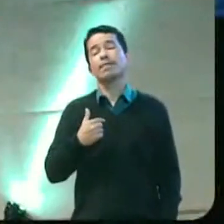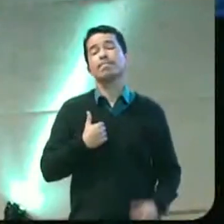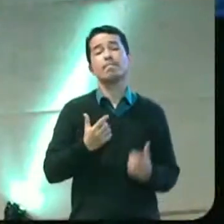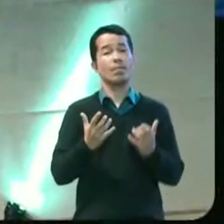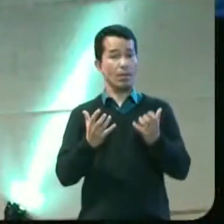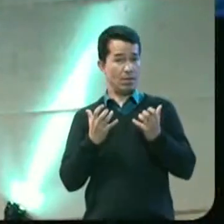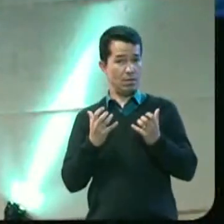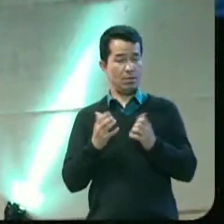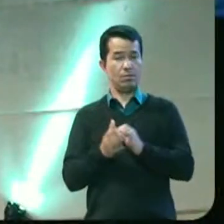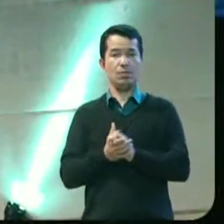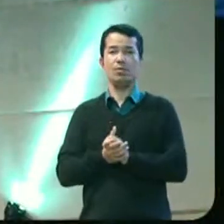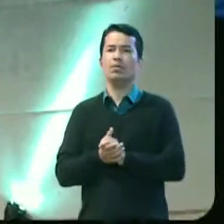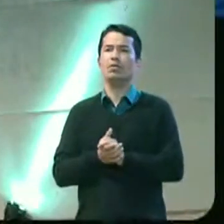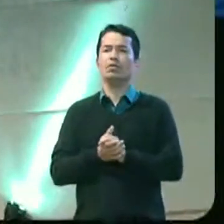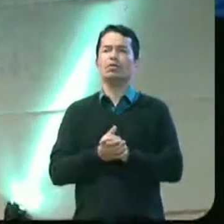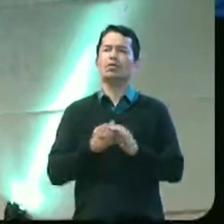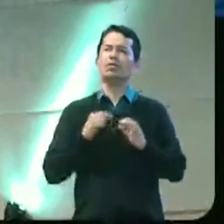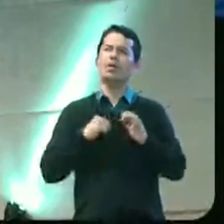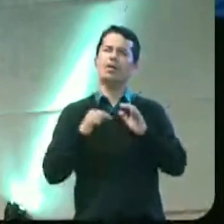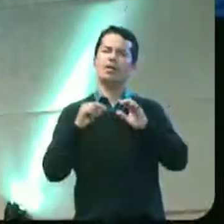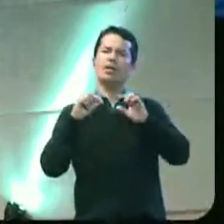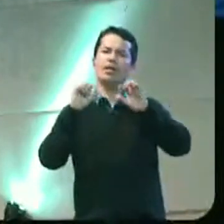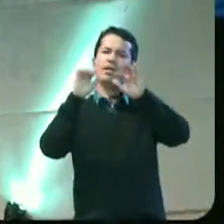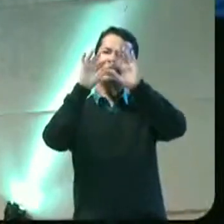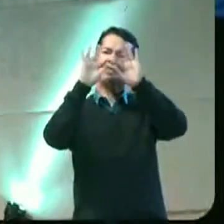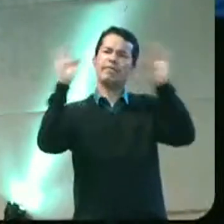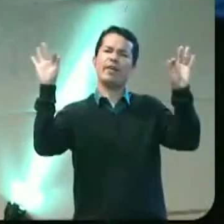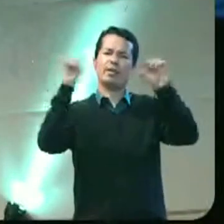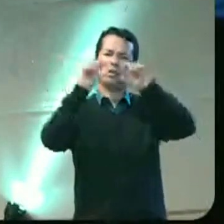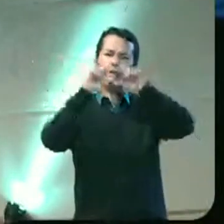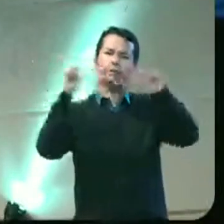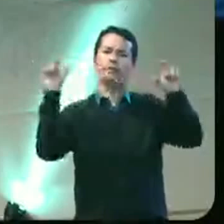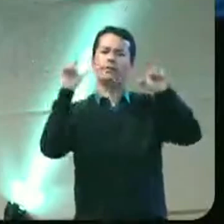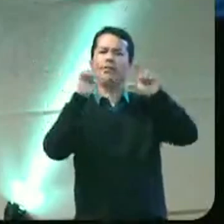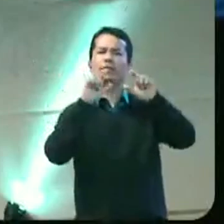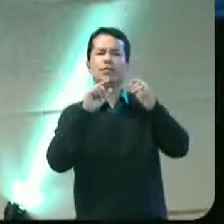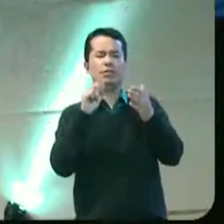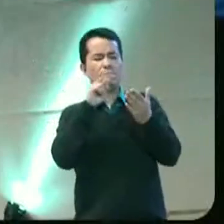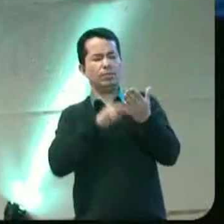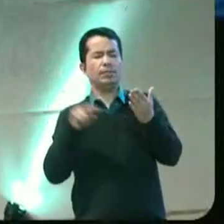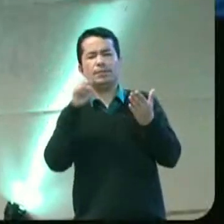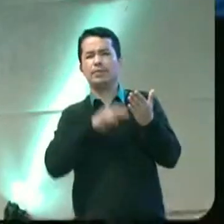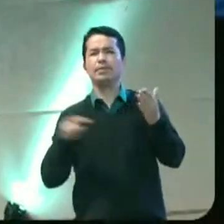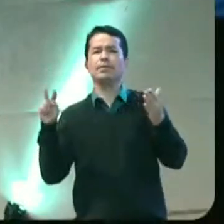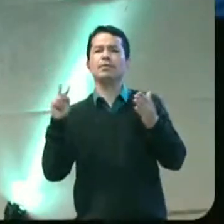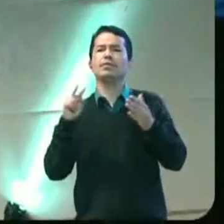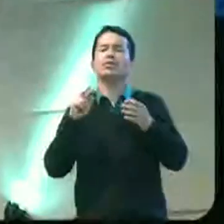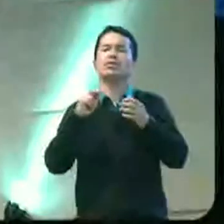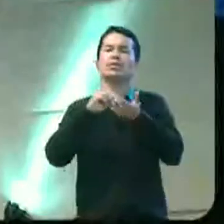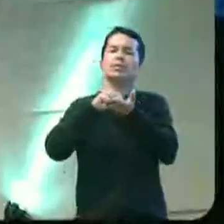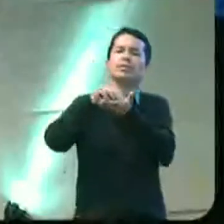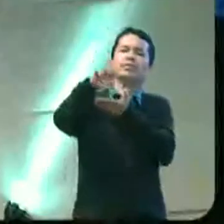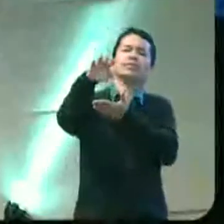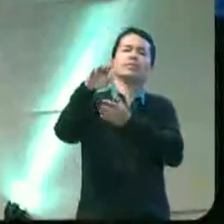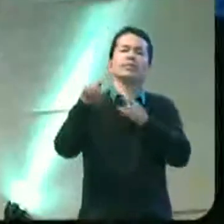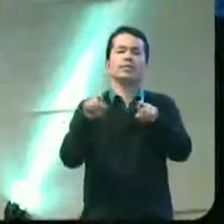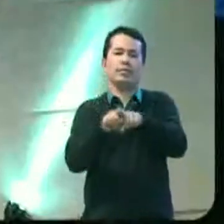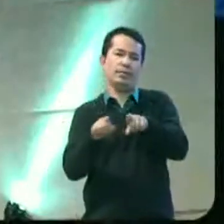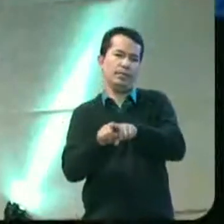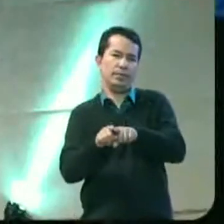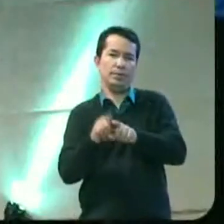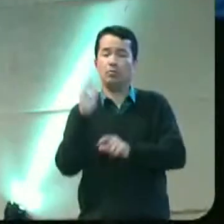citar duas frases, dois momentos de alguns livros que eu já li, simplesmente porque